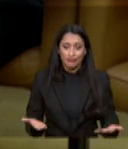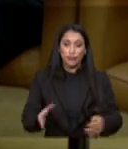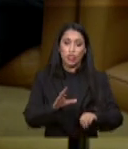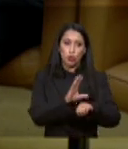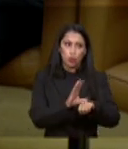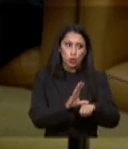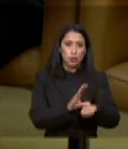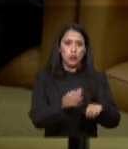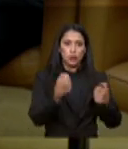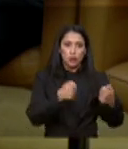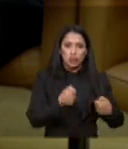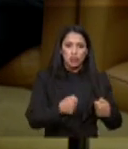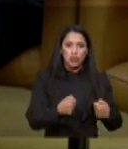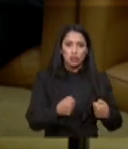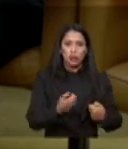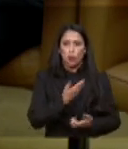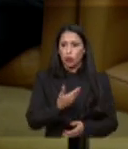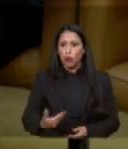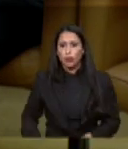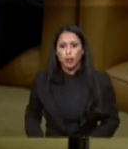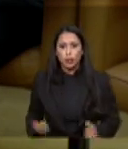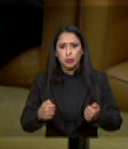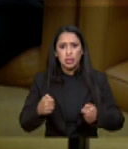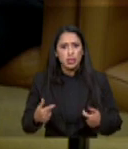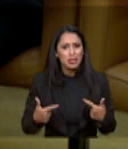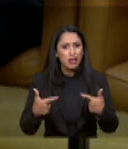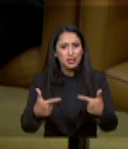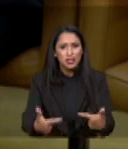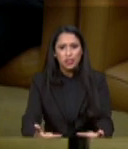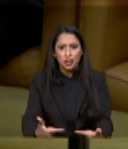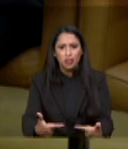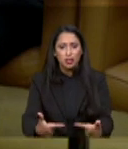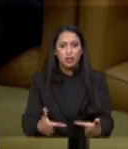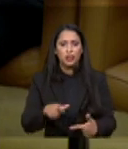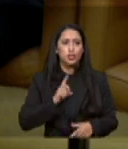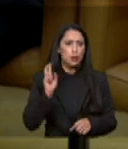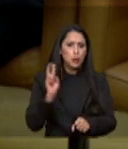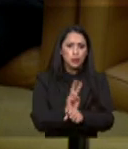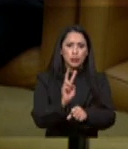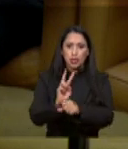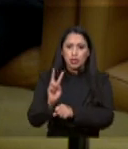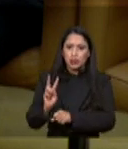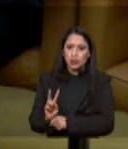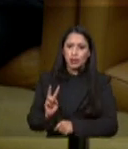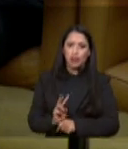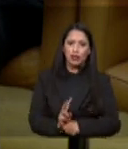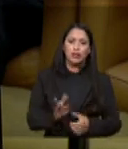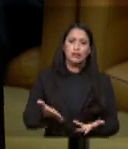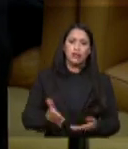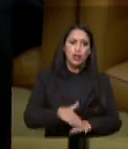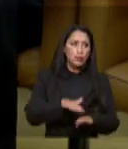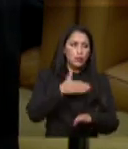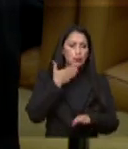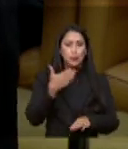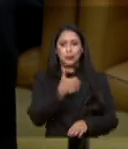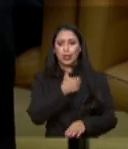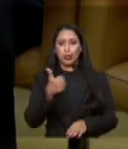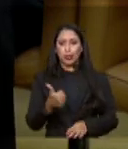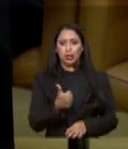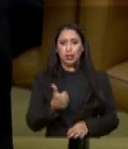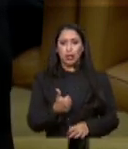O governo, portanto, deve agir, deve atuar em favor da preservação, em favor da melhoria e